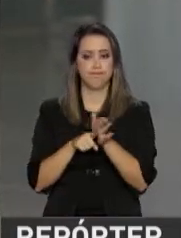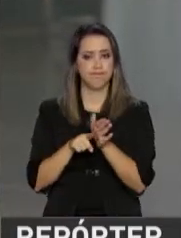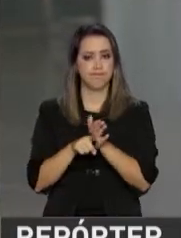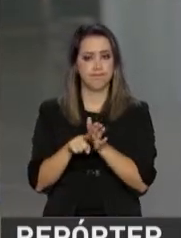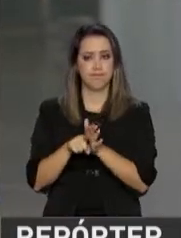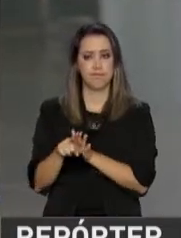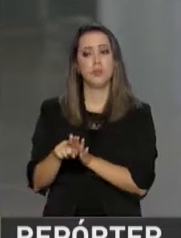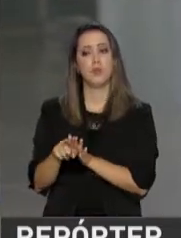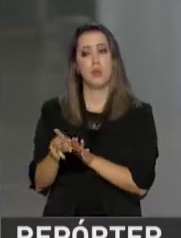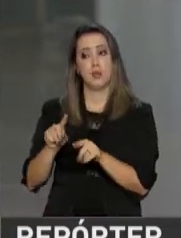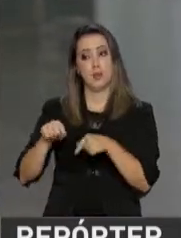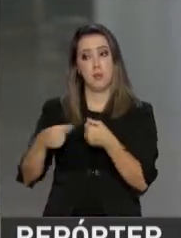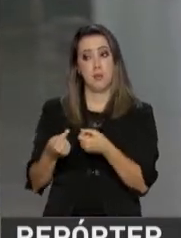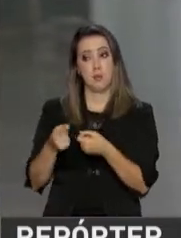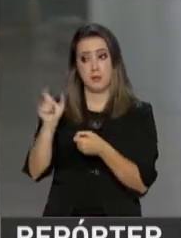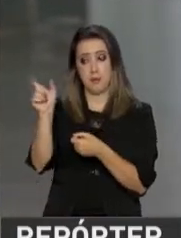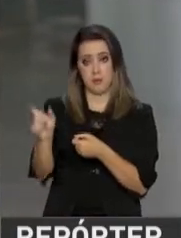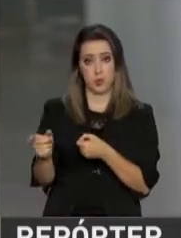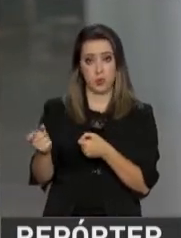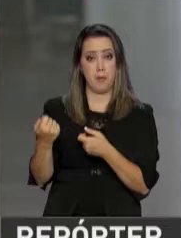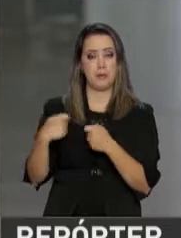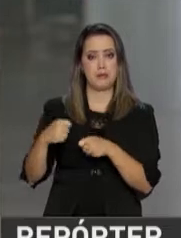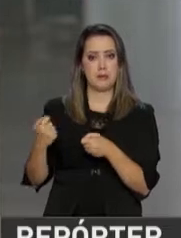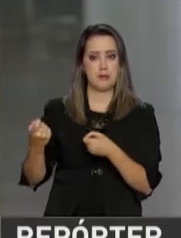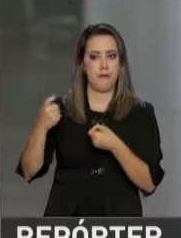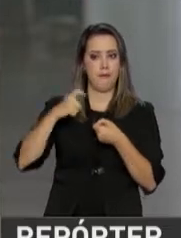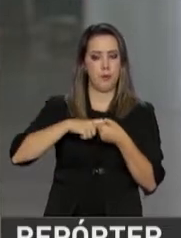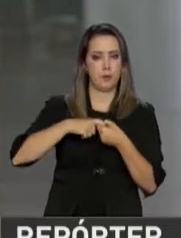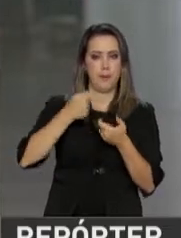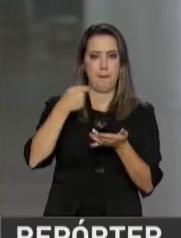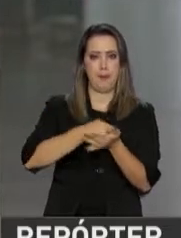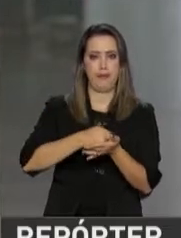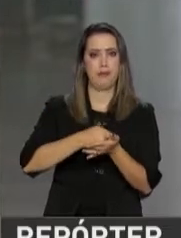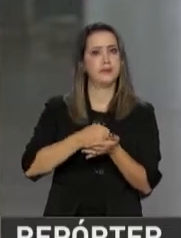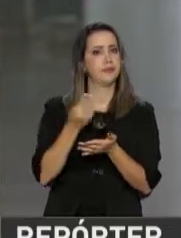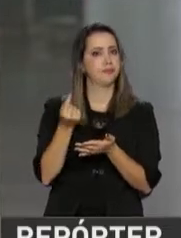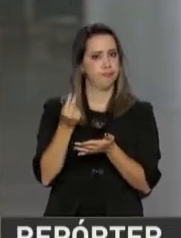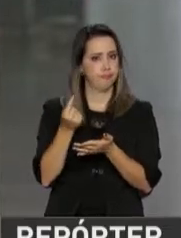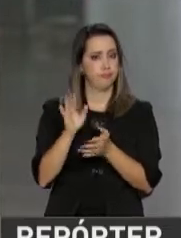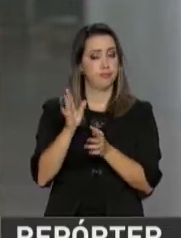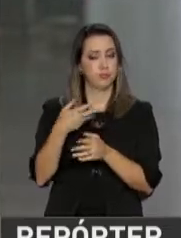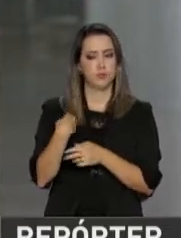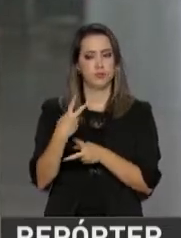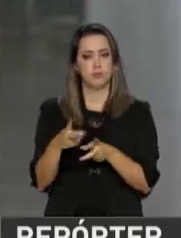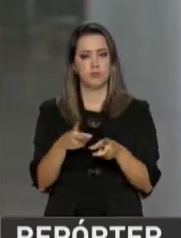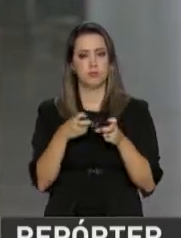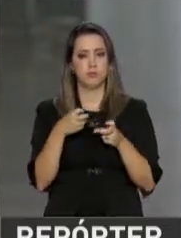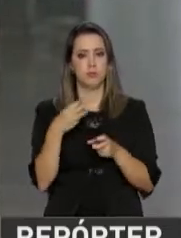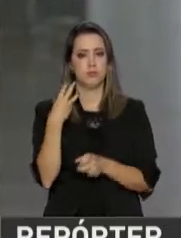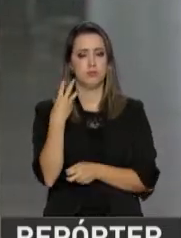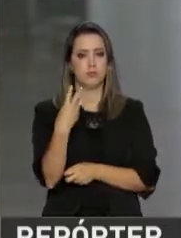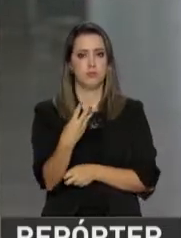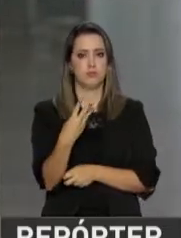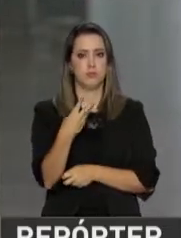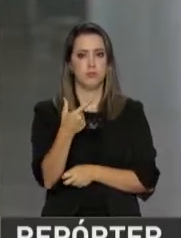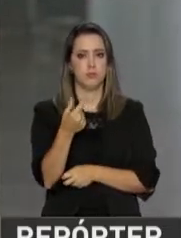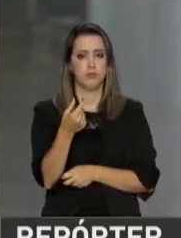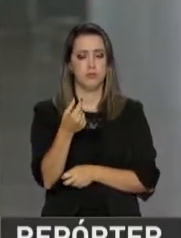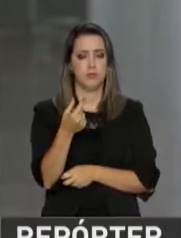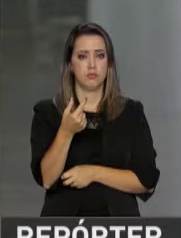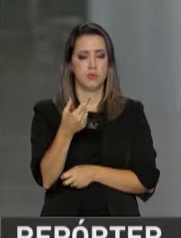ressarcimento dessas 342 mil famílias nós já identificamos três mil e